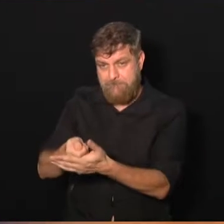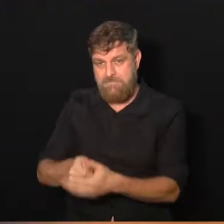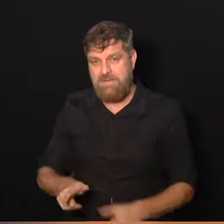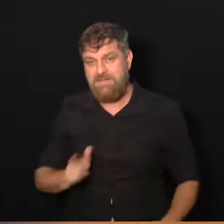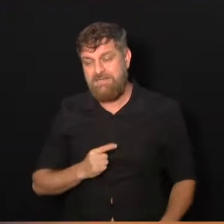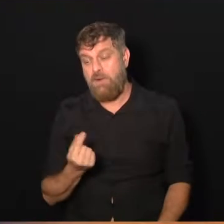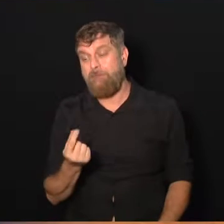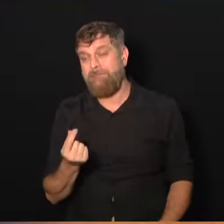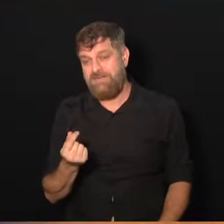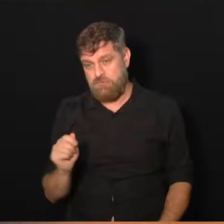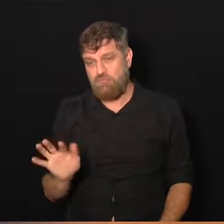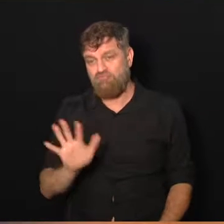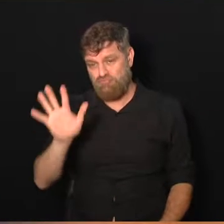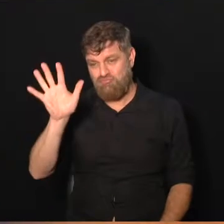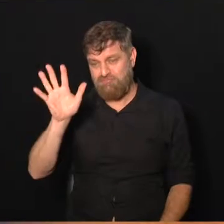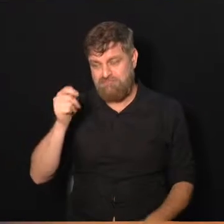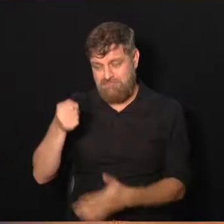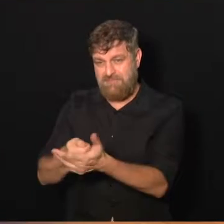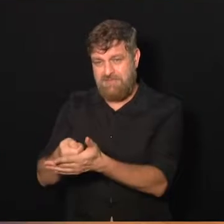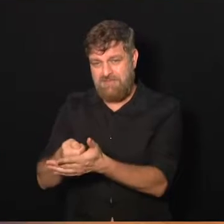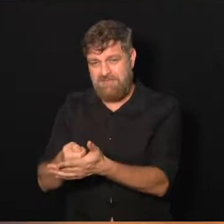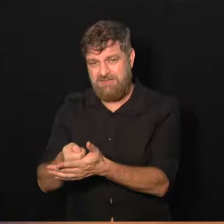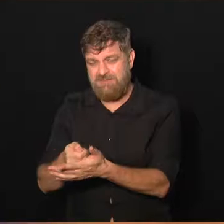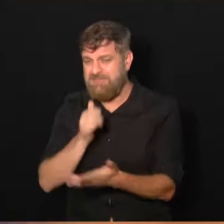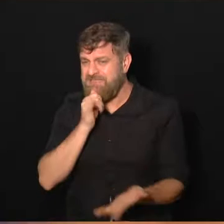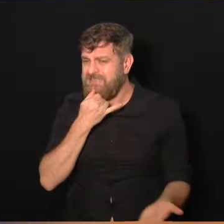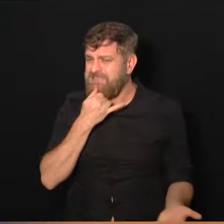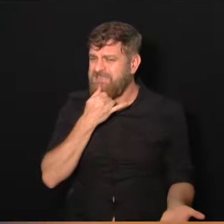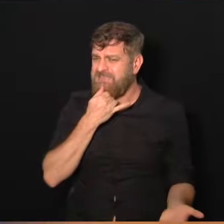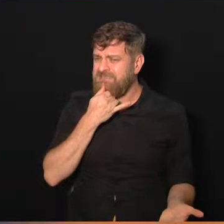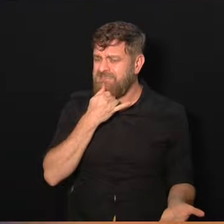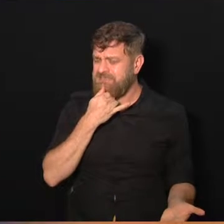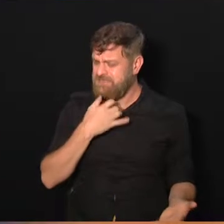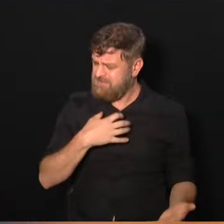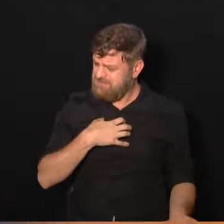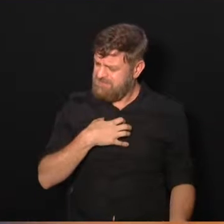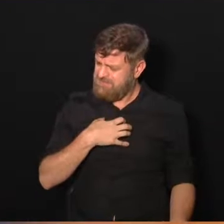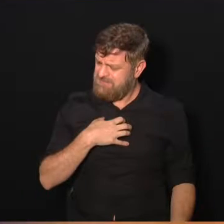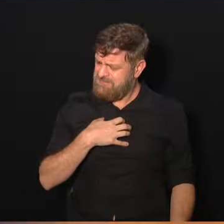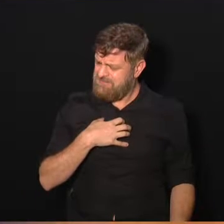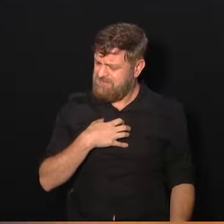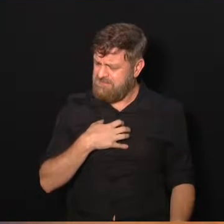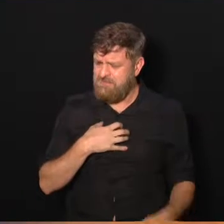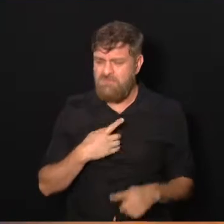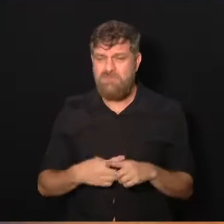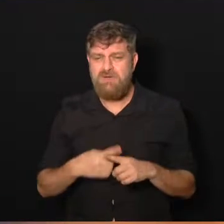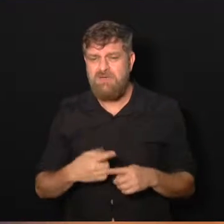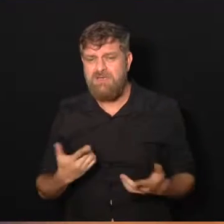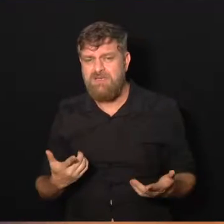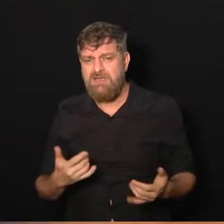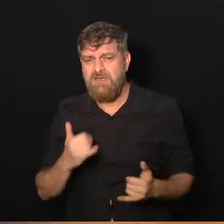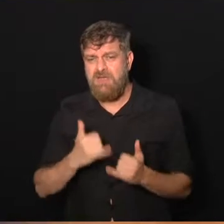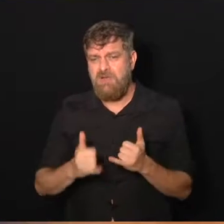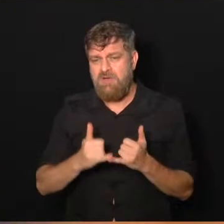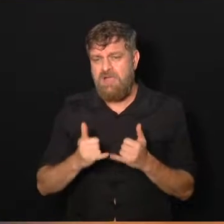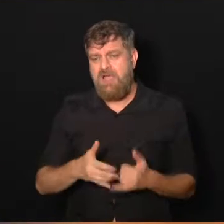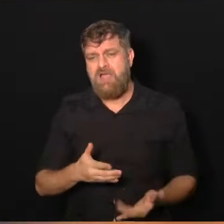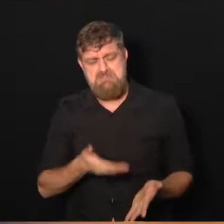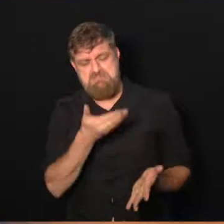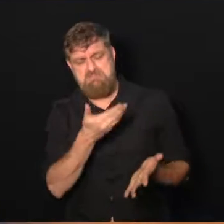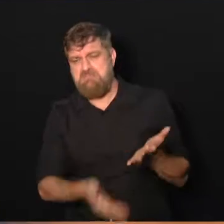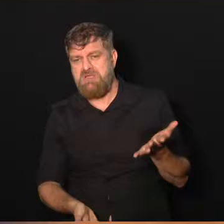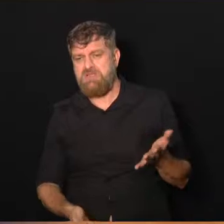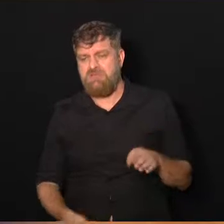um preço pro animal. Isso é muito triste de se ouvir. Isso é muito triste de se ouvir, porque é quase que como se tivesse perdido